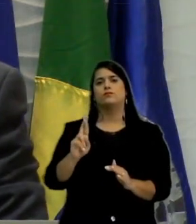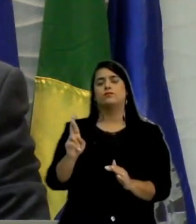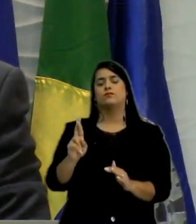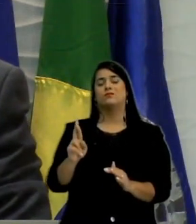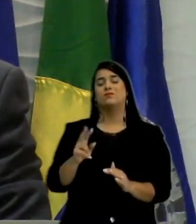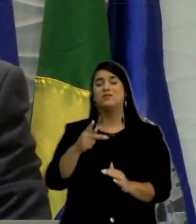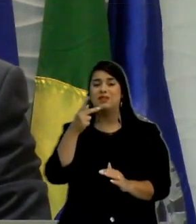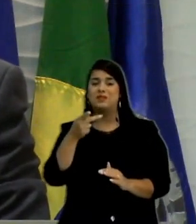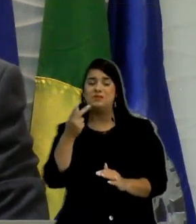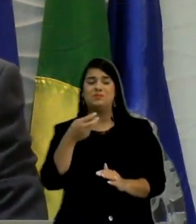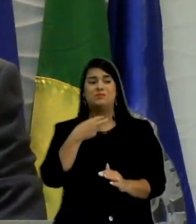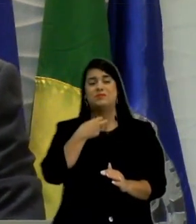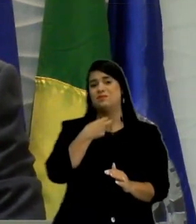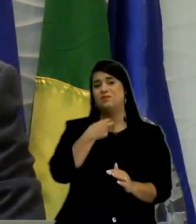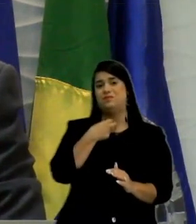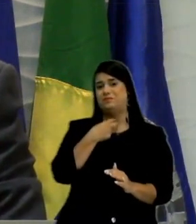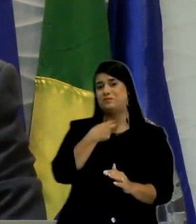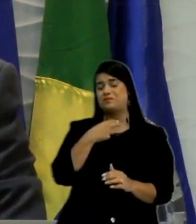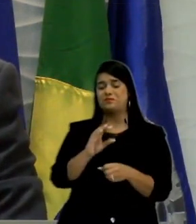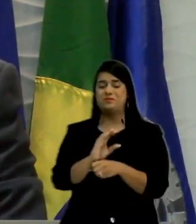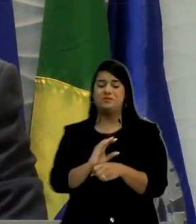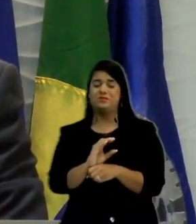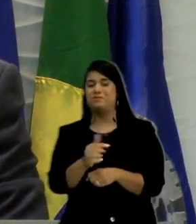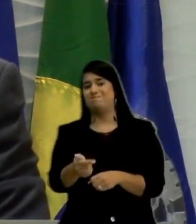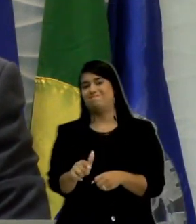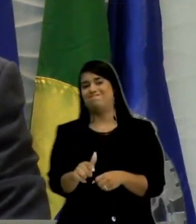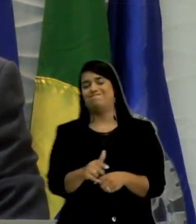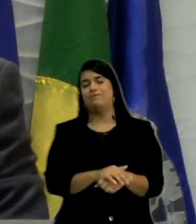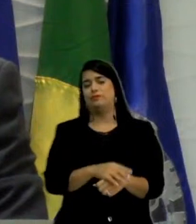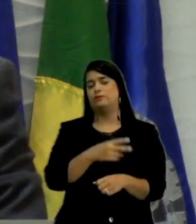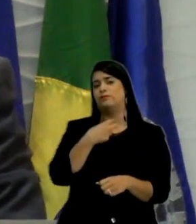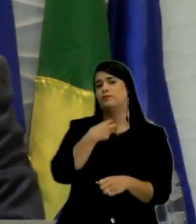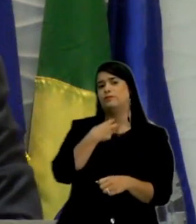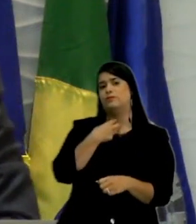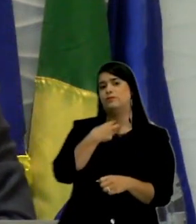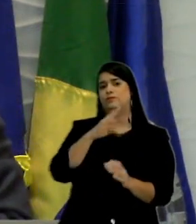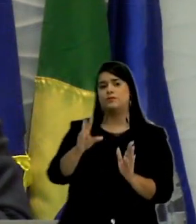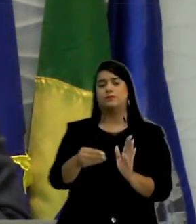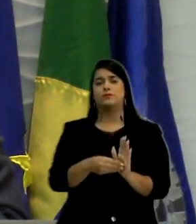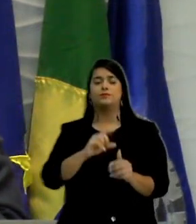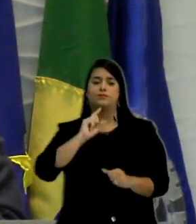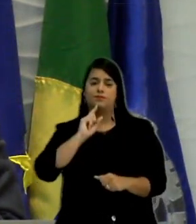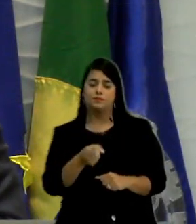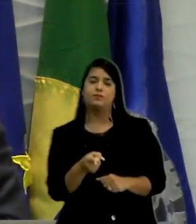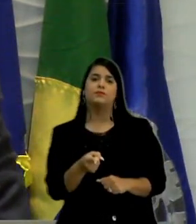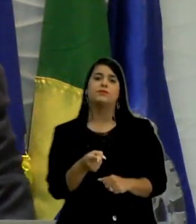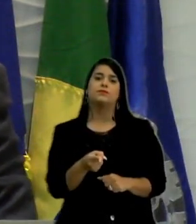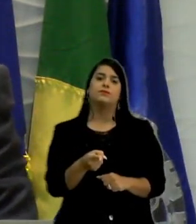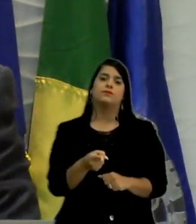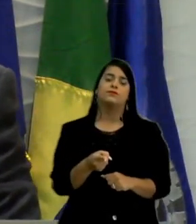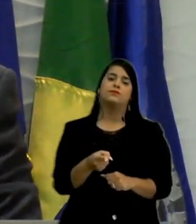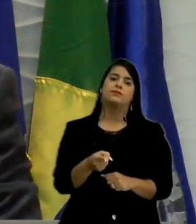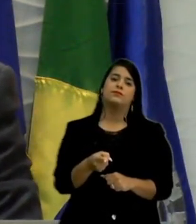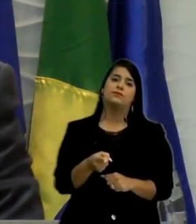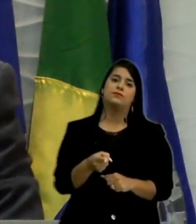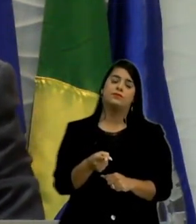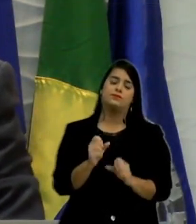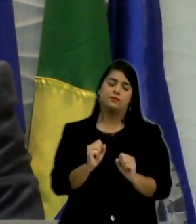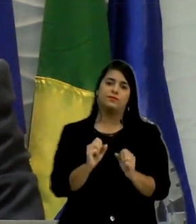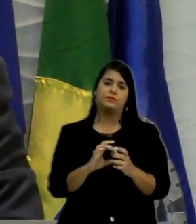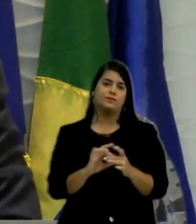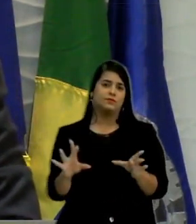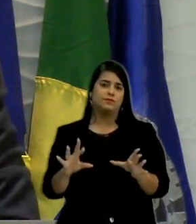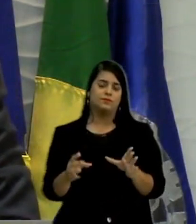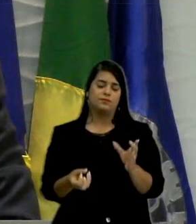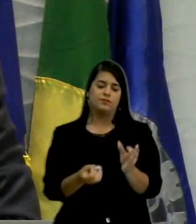podia, que era inconstitucional e que não podia destinar emenda impositiva para a emenda dela para poder